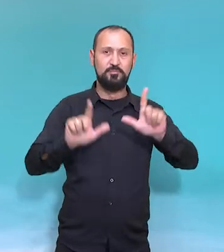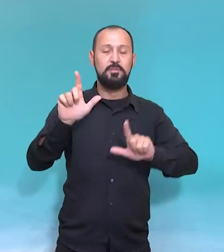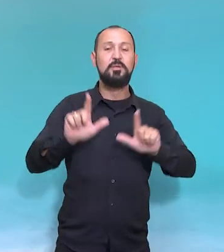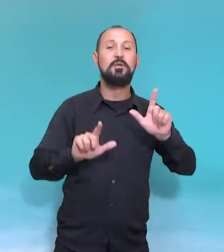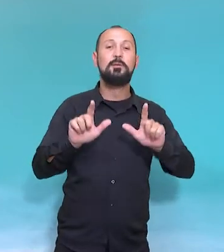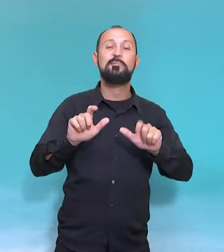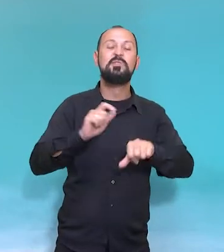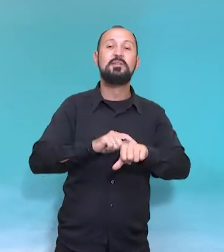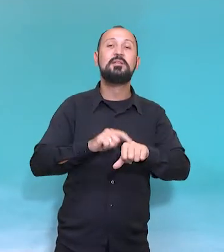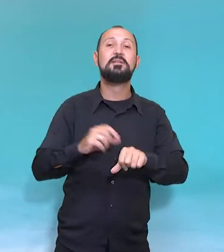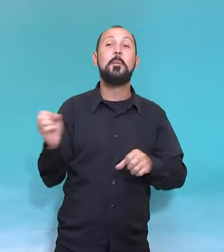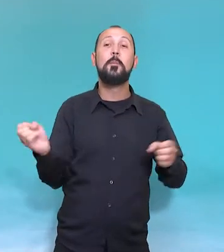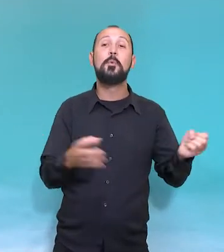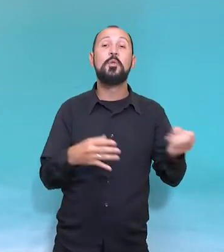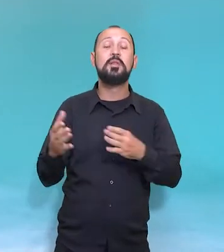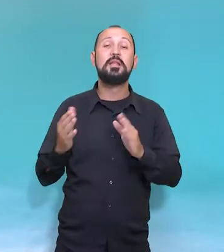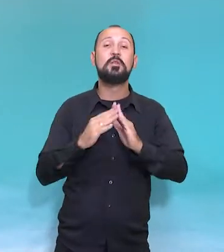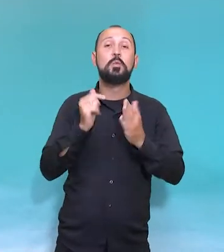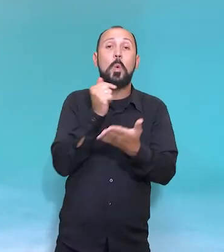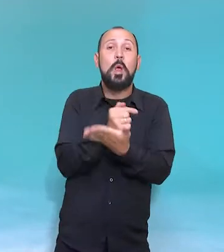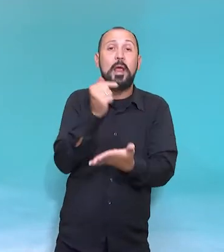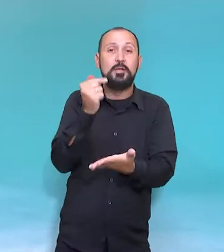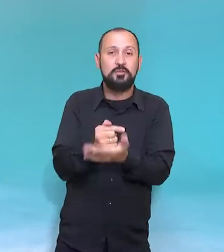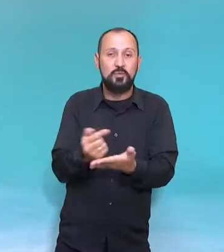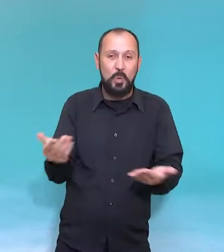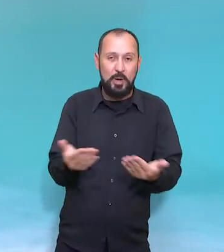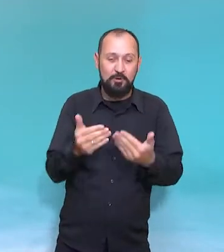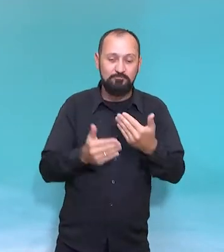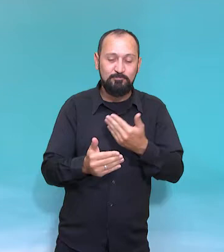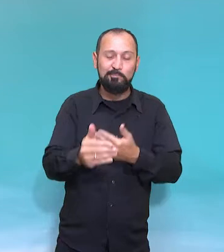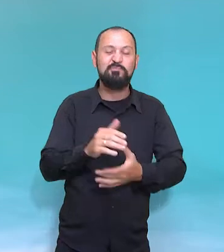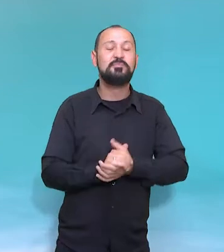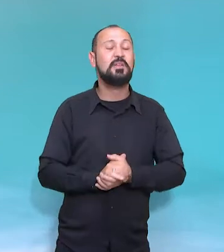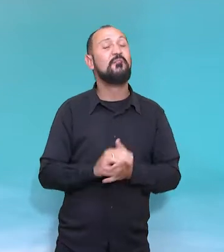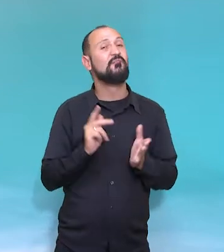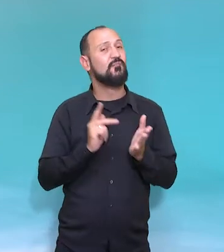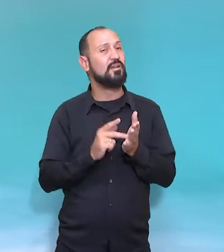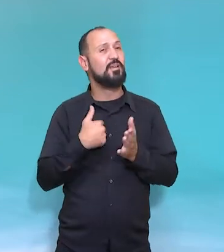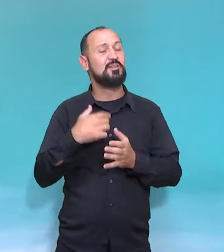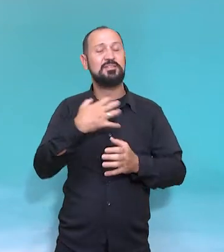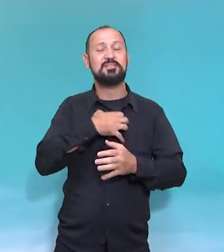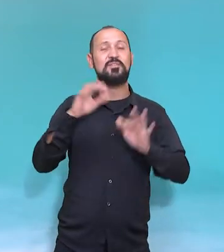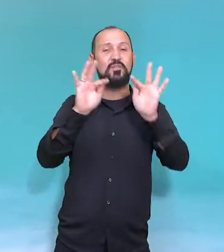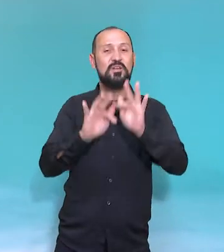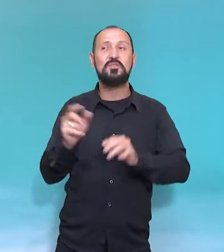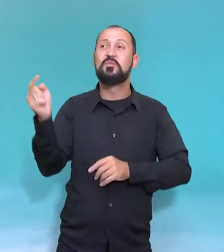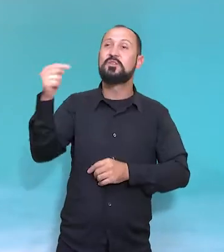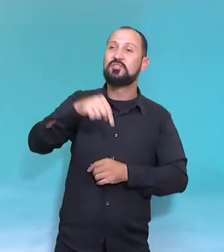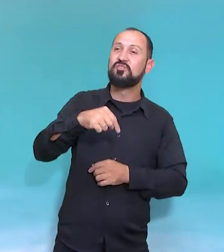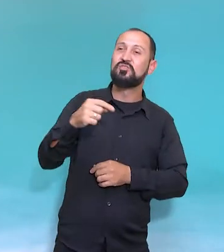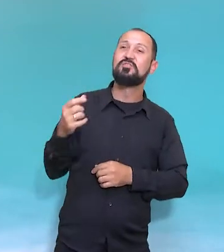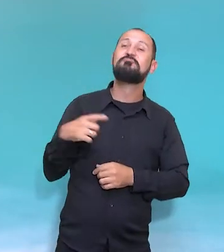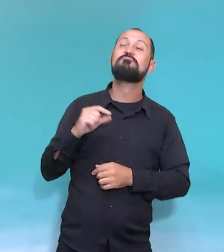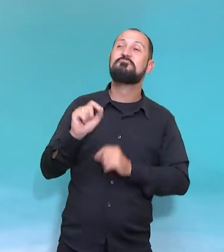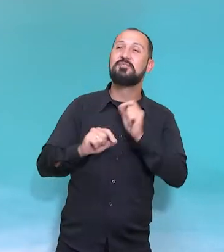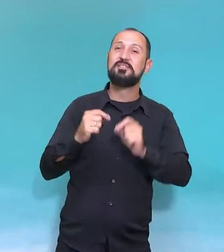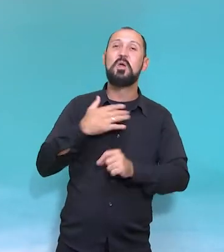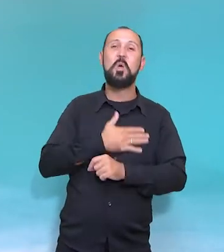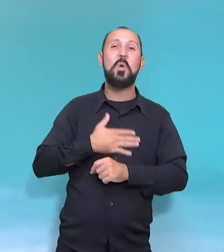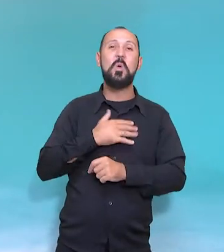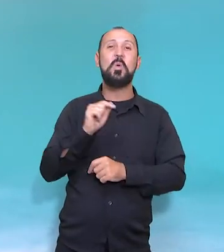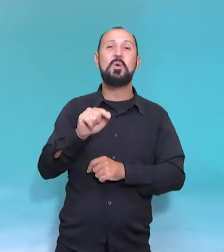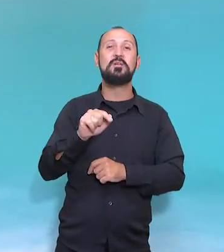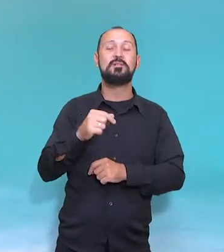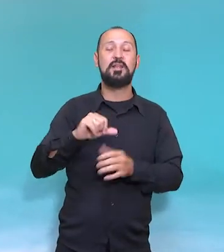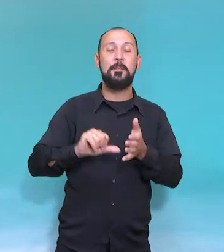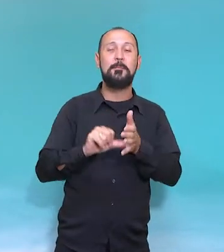programa para trazer essa modernidade dos cartórios de registro de imóveis. Isso mesmo. Eu que fico feliz em ter você de novo aqui, sinal que